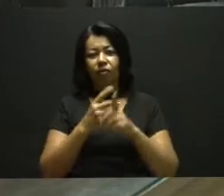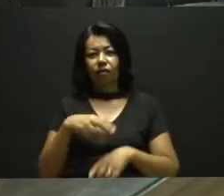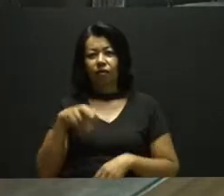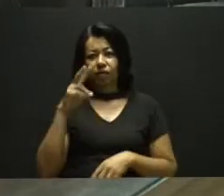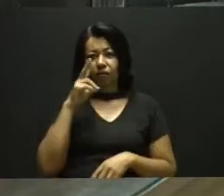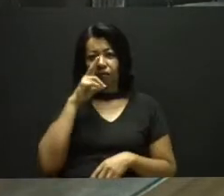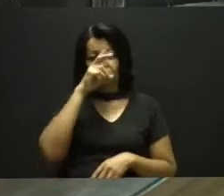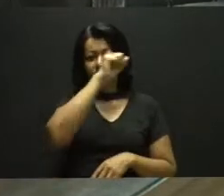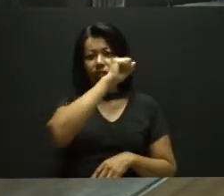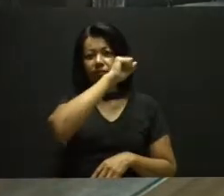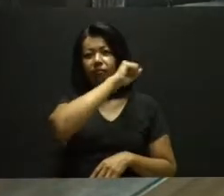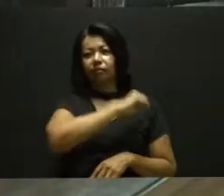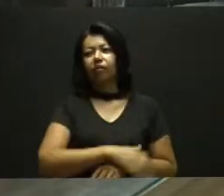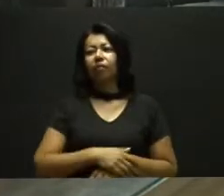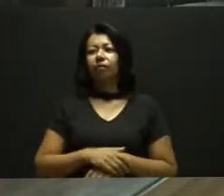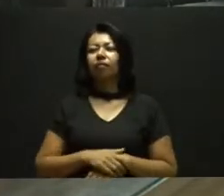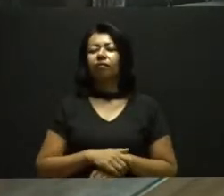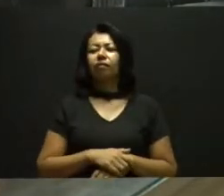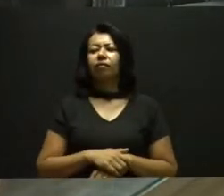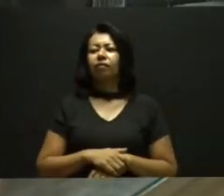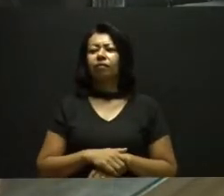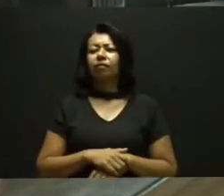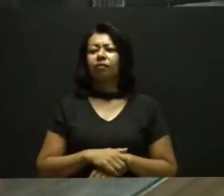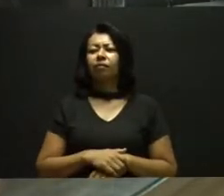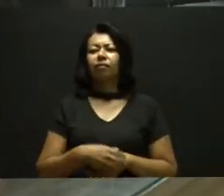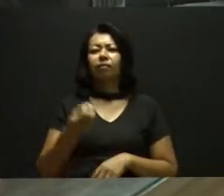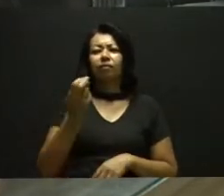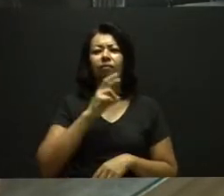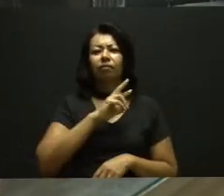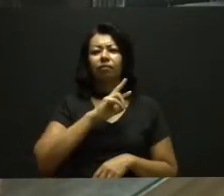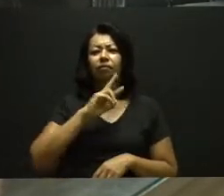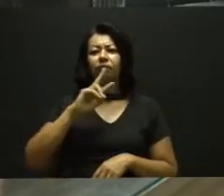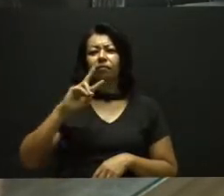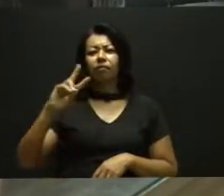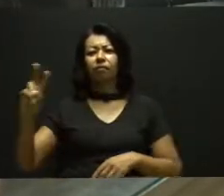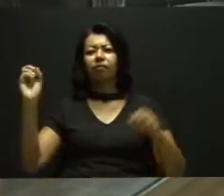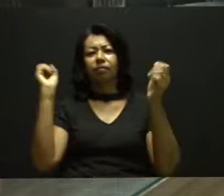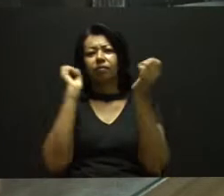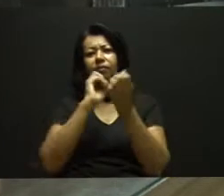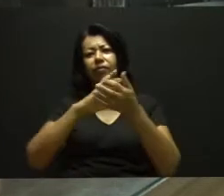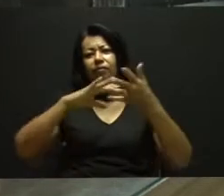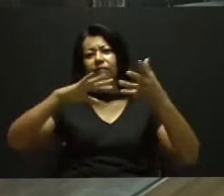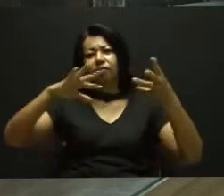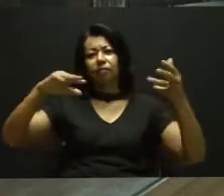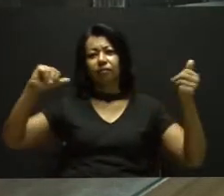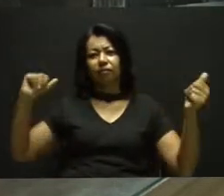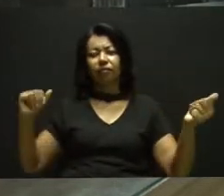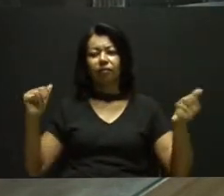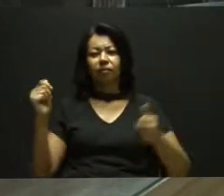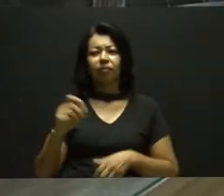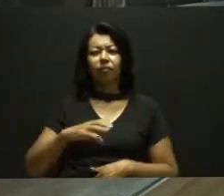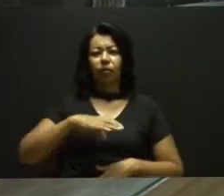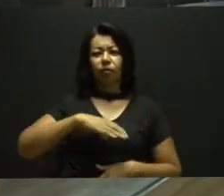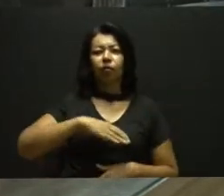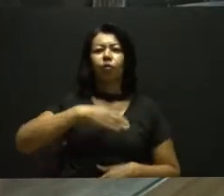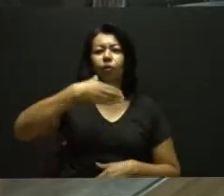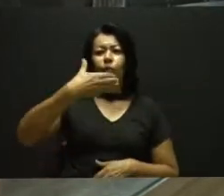ela a coxa no mau uso da cola olhar que ó ó